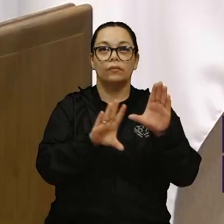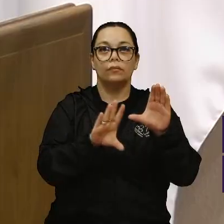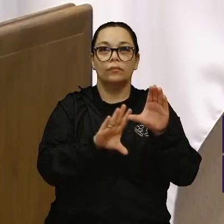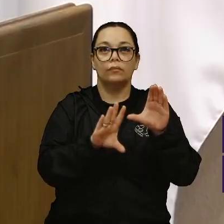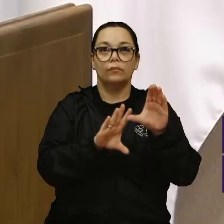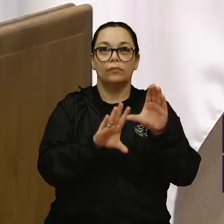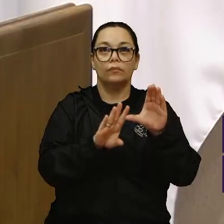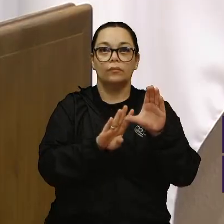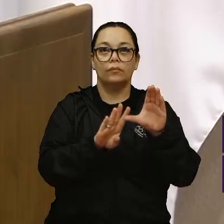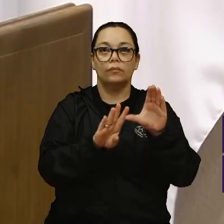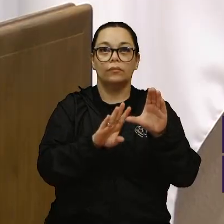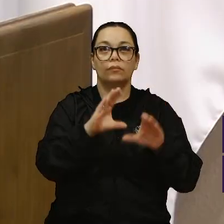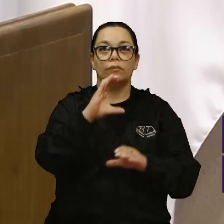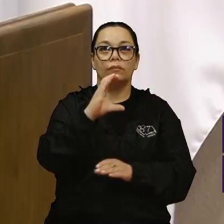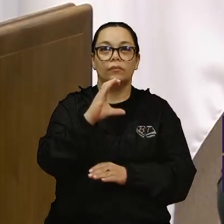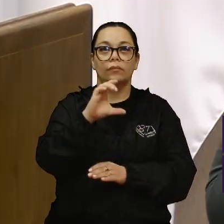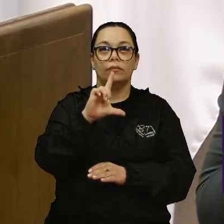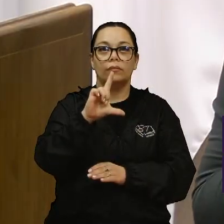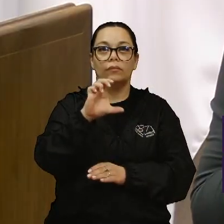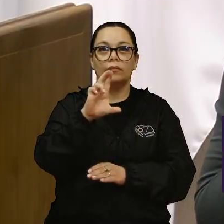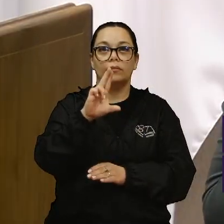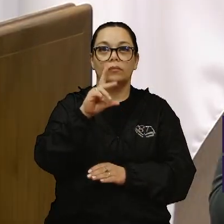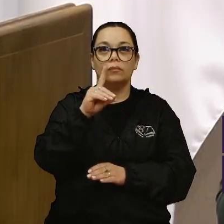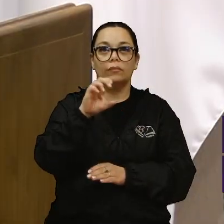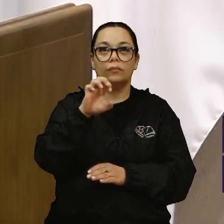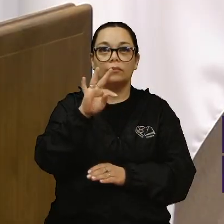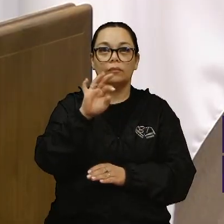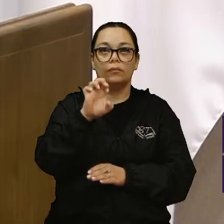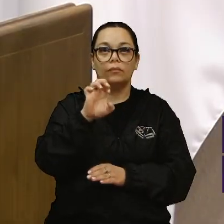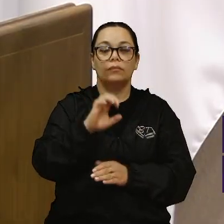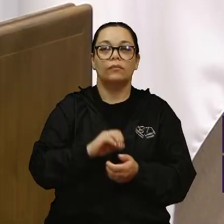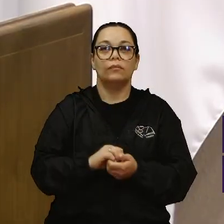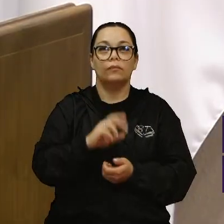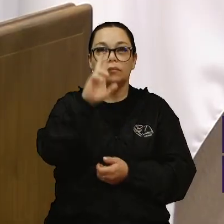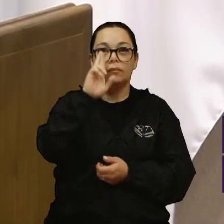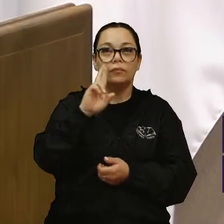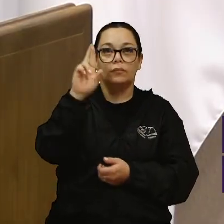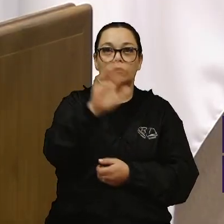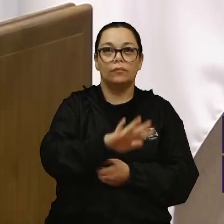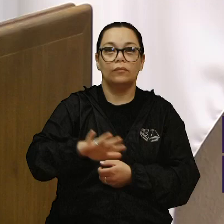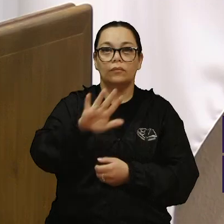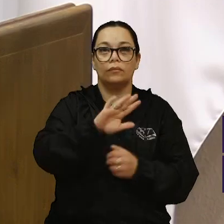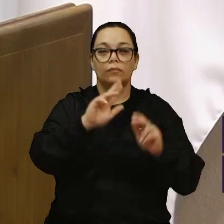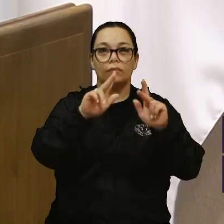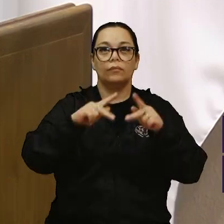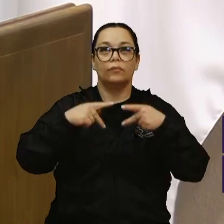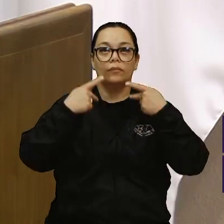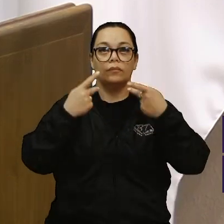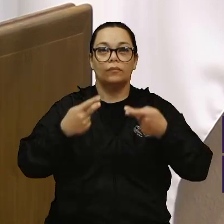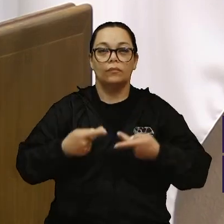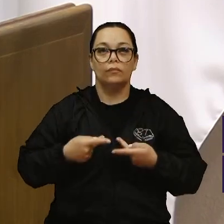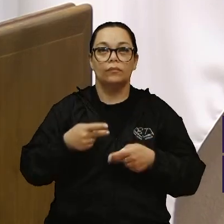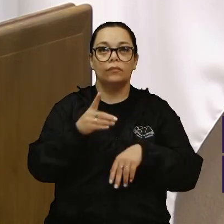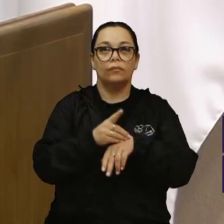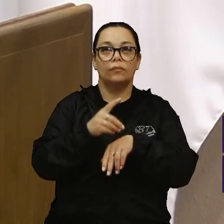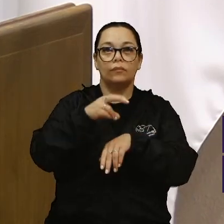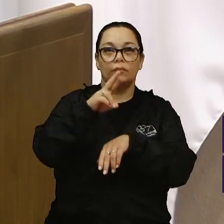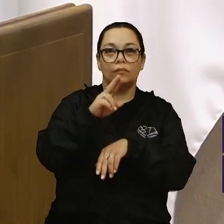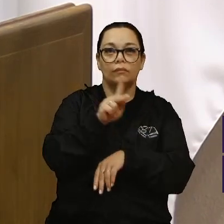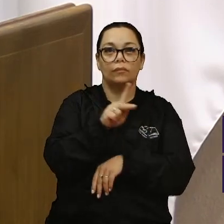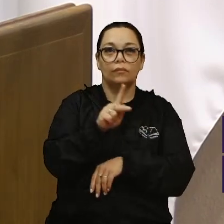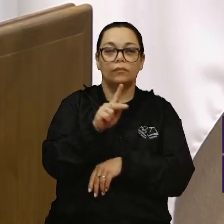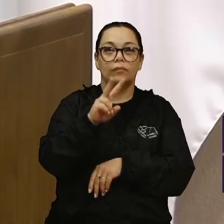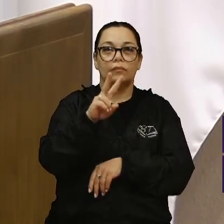da Quarta CRE, Cleudete Piccoli. Diretor da área de Humanidade, professor Dr.